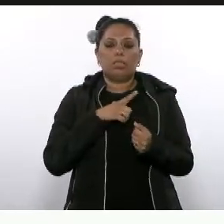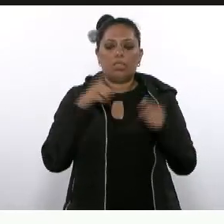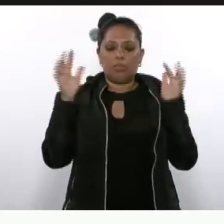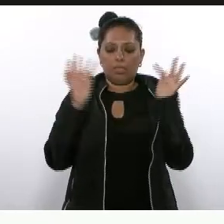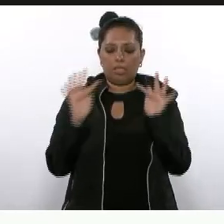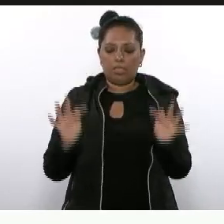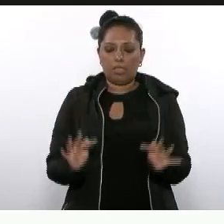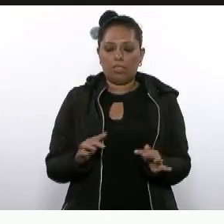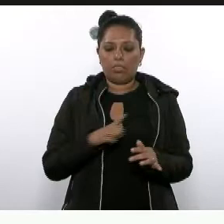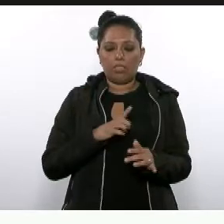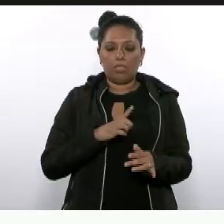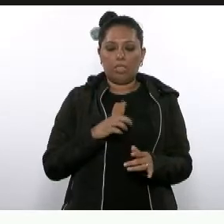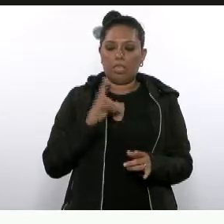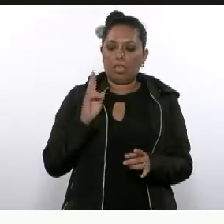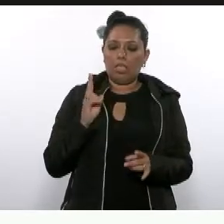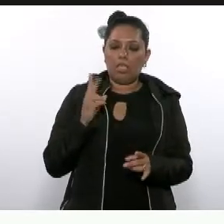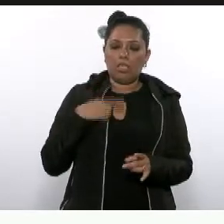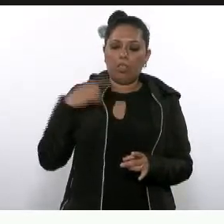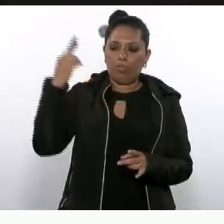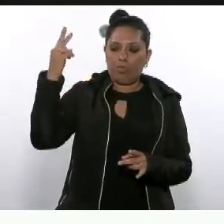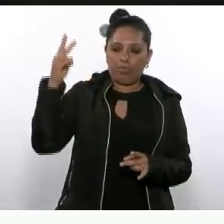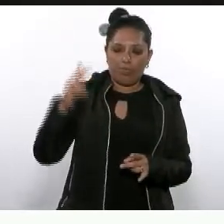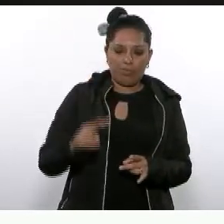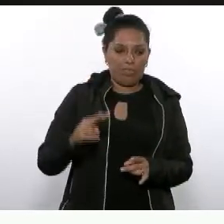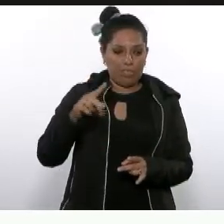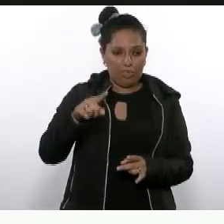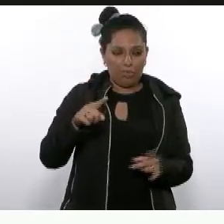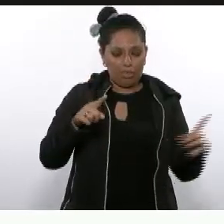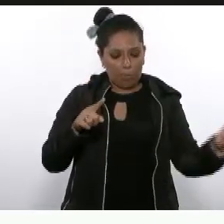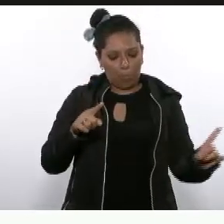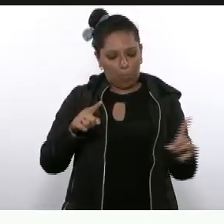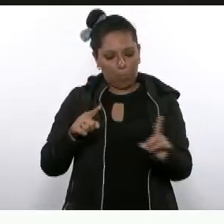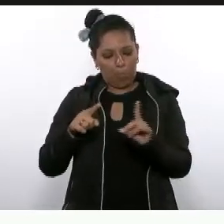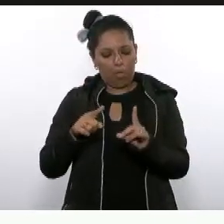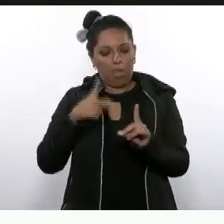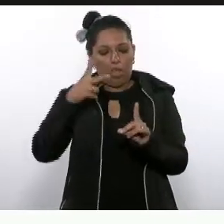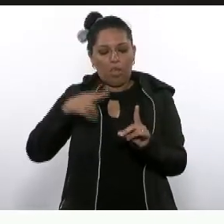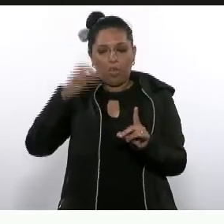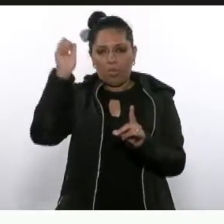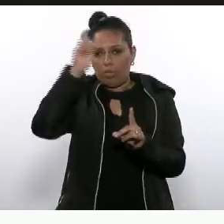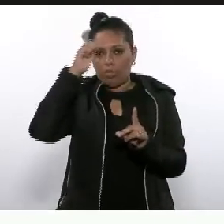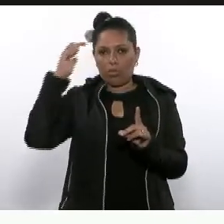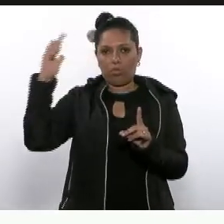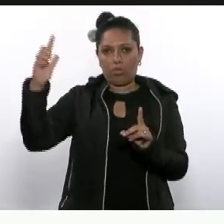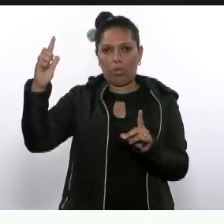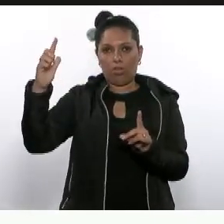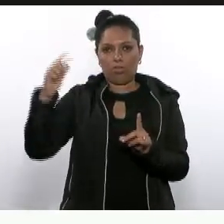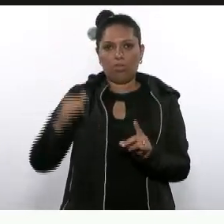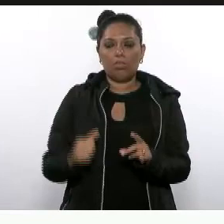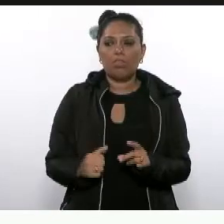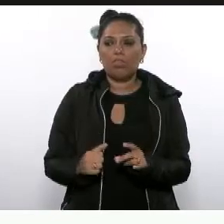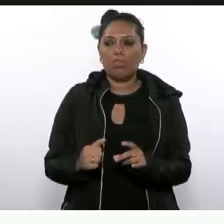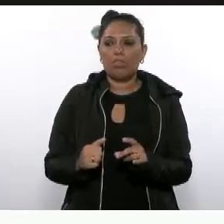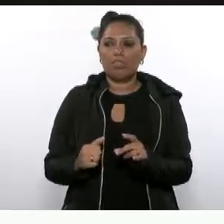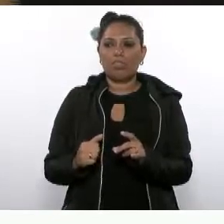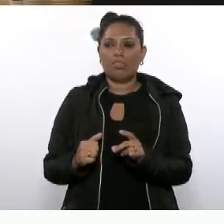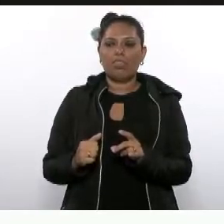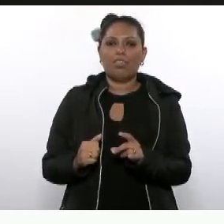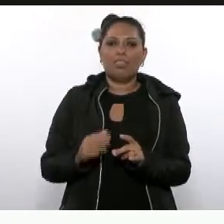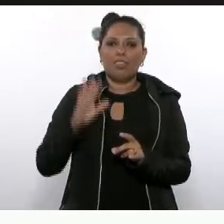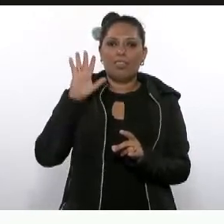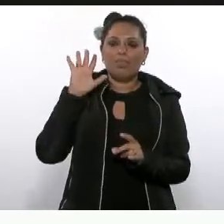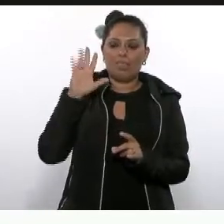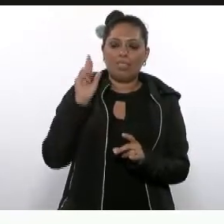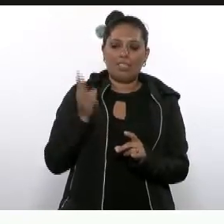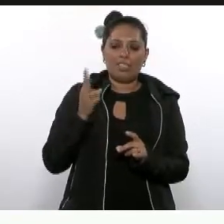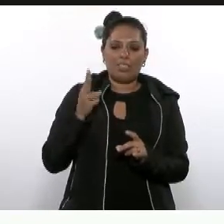para ela sempre que quando ela chega, eu vejo o sol, né? Não é à toa que ela pertence ao pessoal, mas eu sempre vejo o